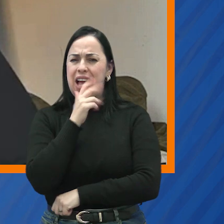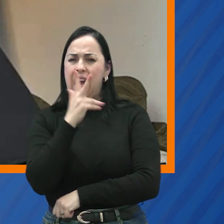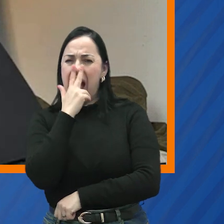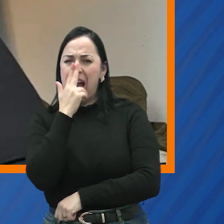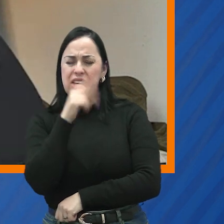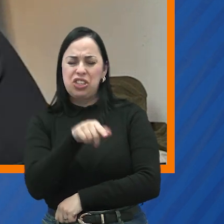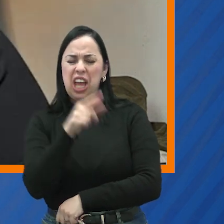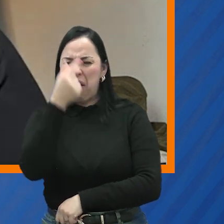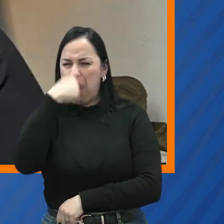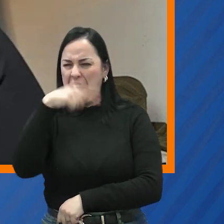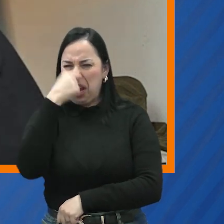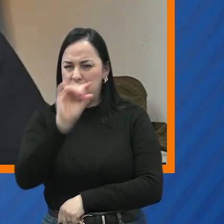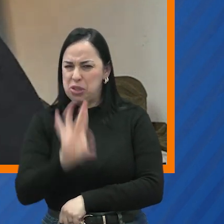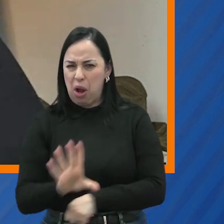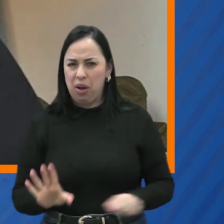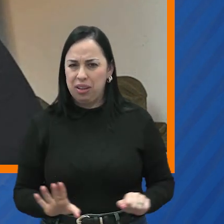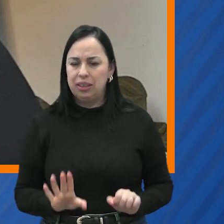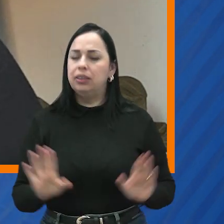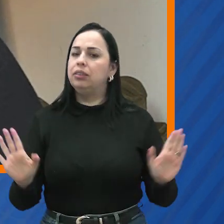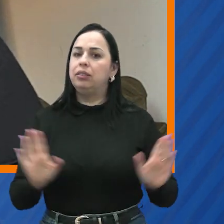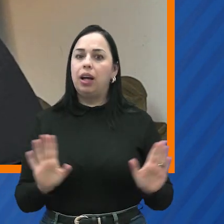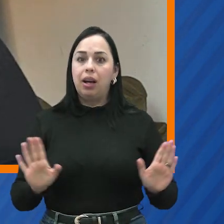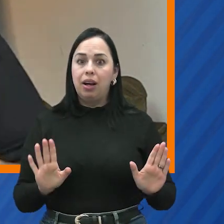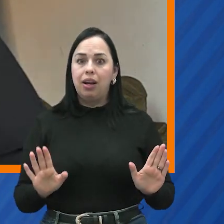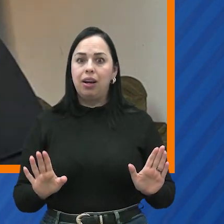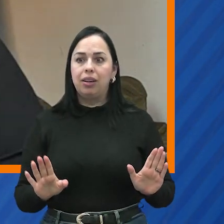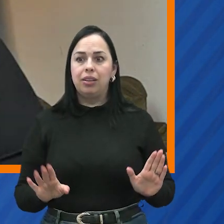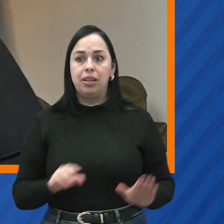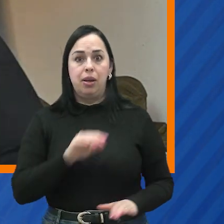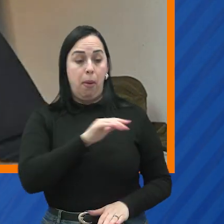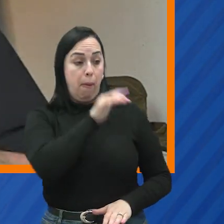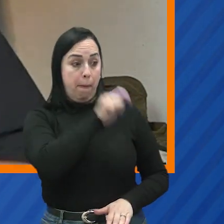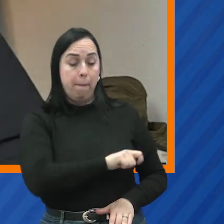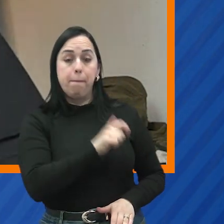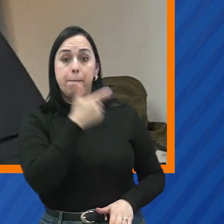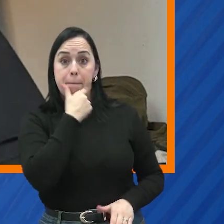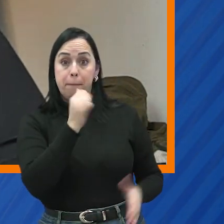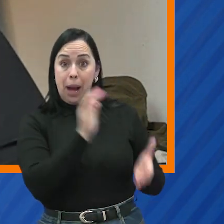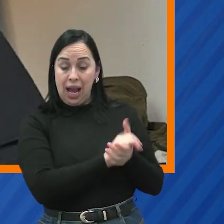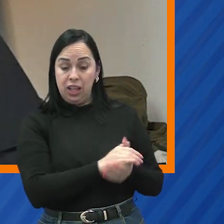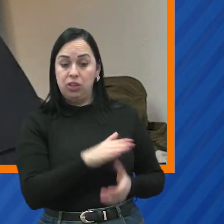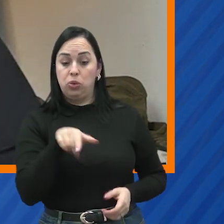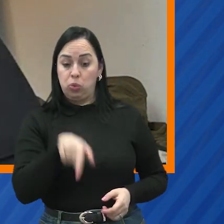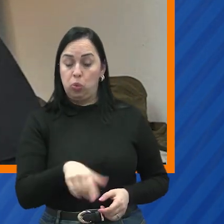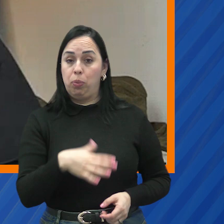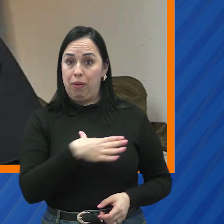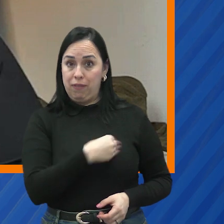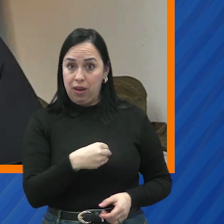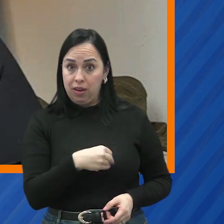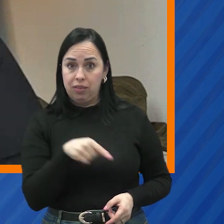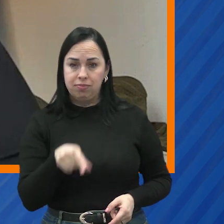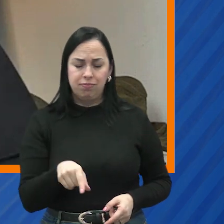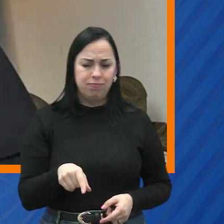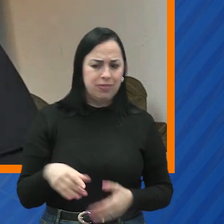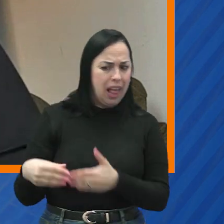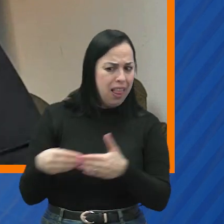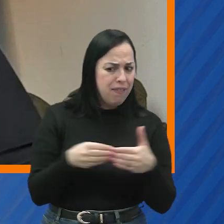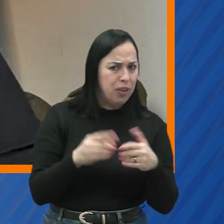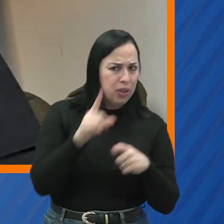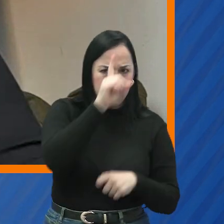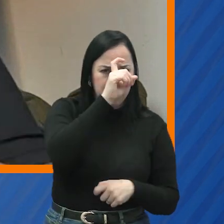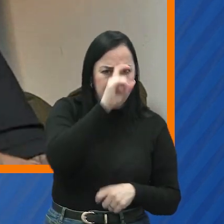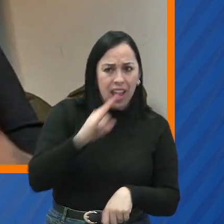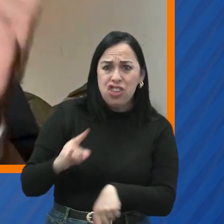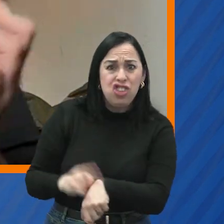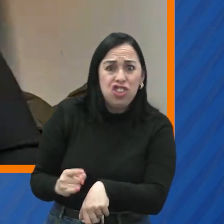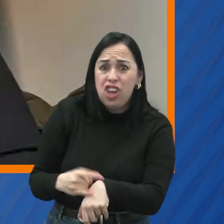que, tipo, só tá meio ruinzinho, é uma gripe. Porque se não fosse o pai das crianças levando realmente no hospital, tipo, não, esse